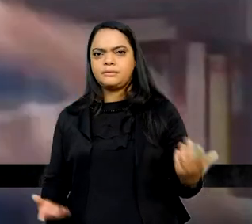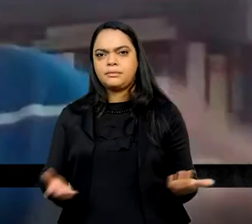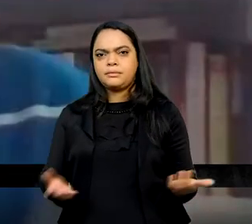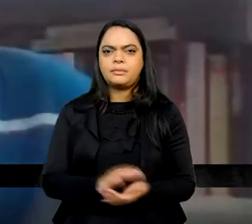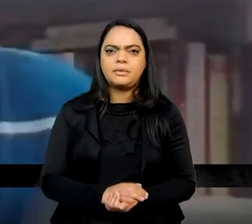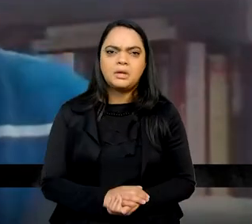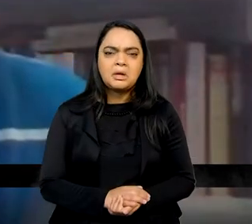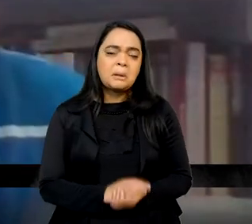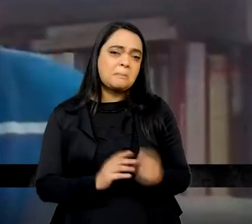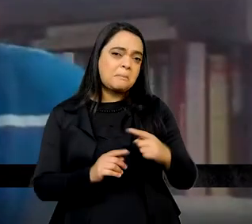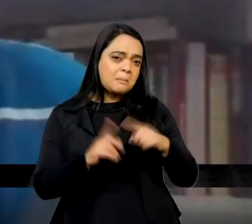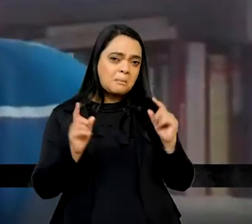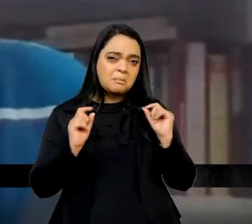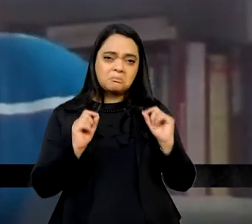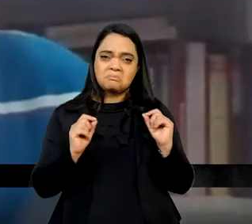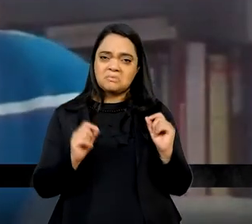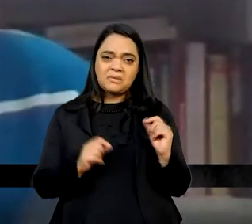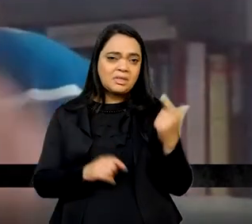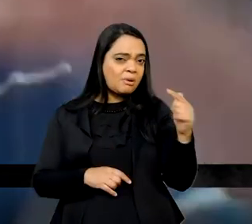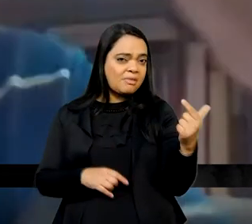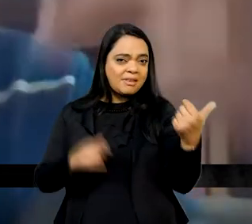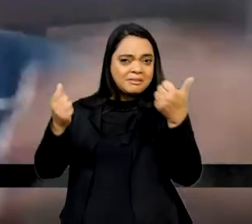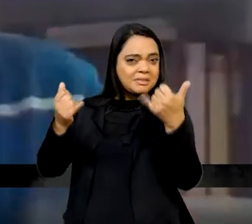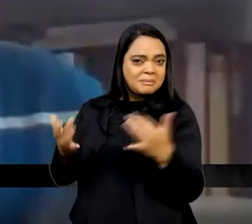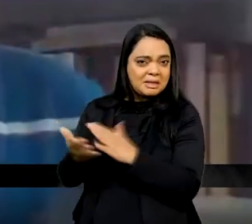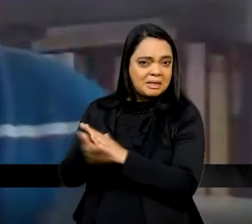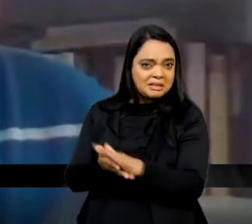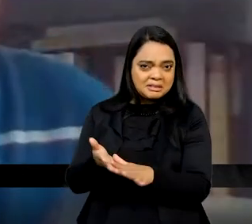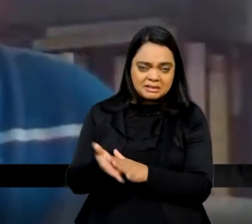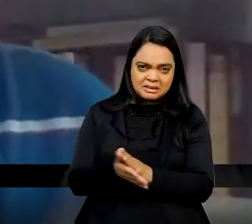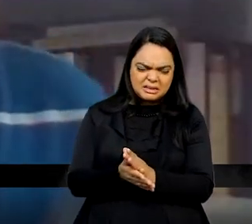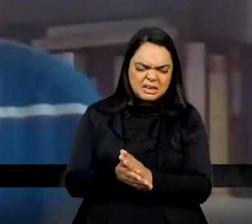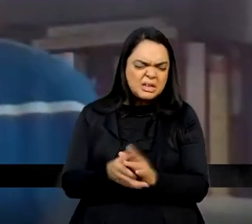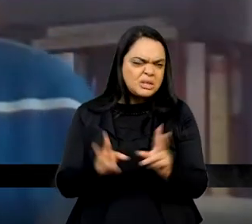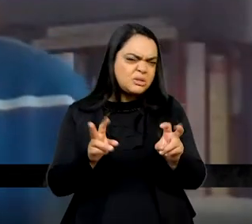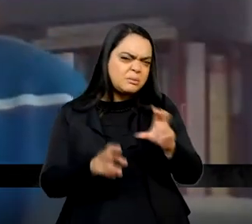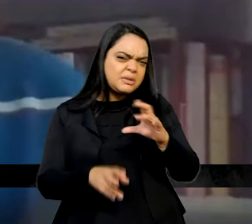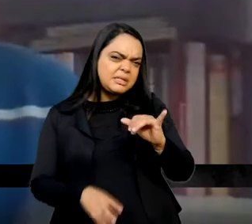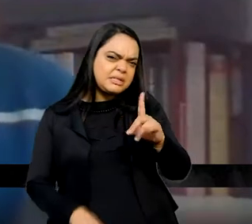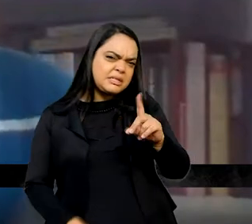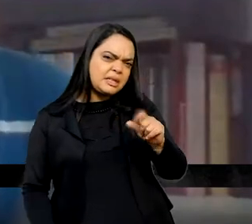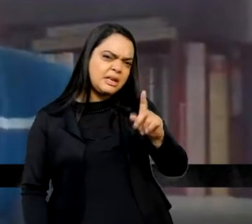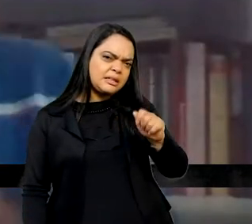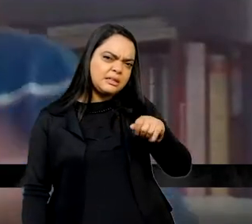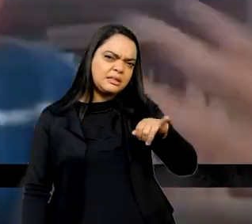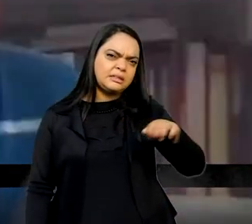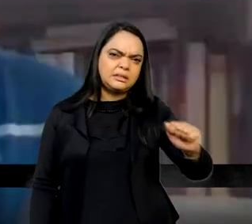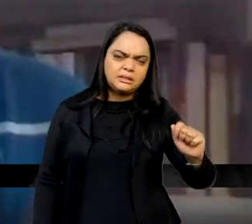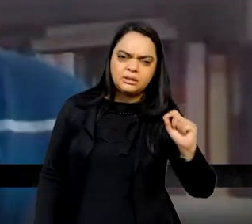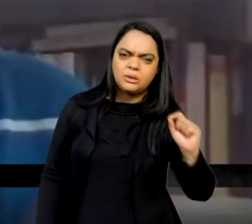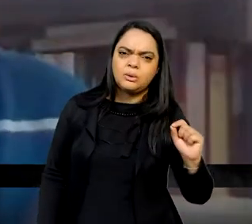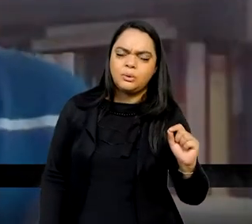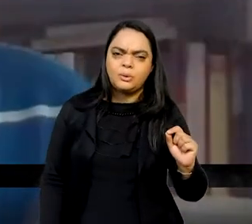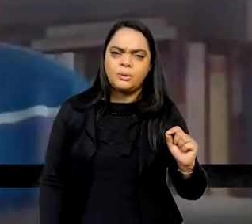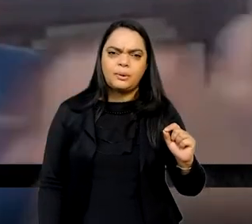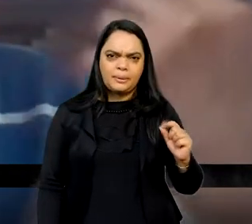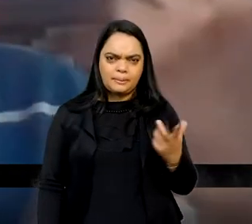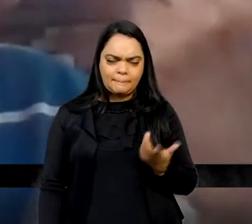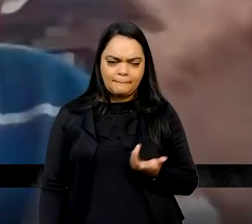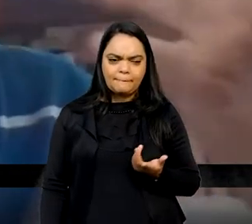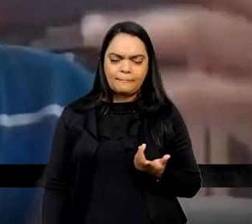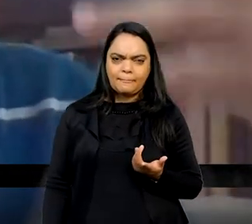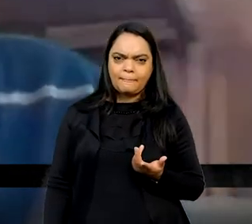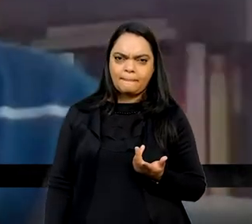questão de cidadania. E falar de cidadania em Portugal poderia ser uma coisa. Talvez